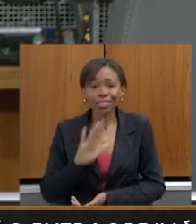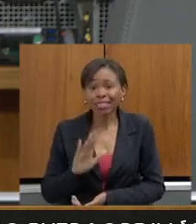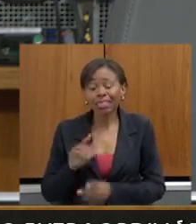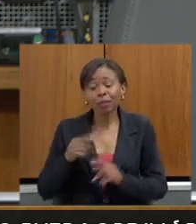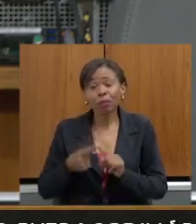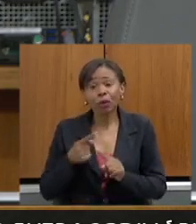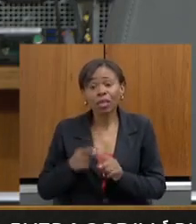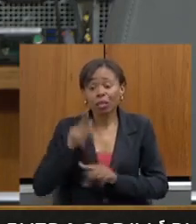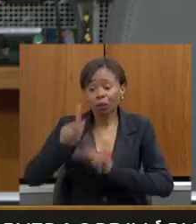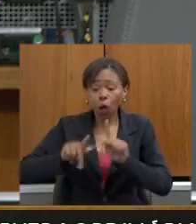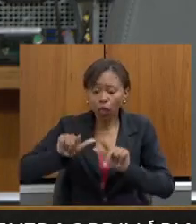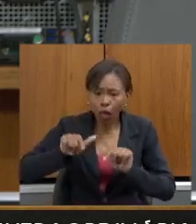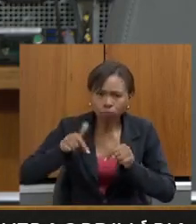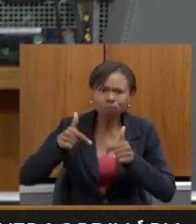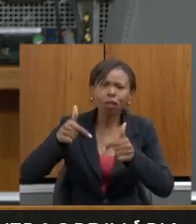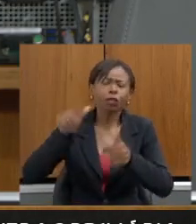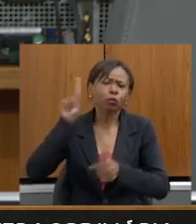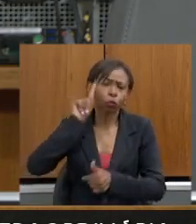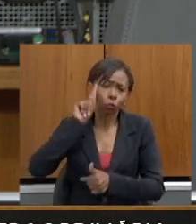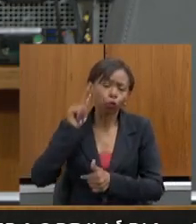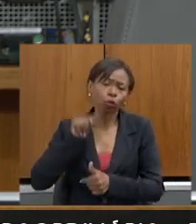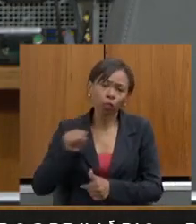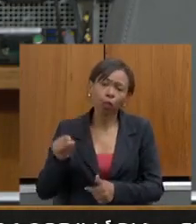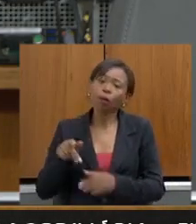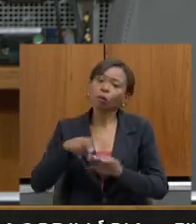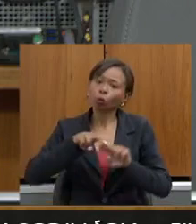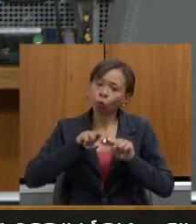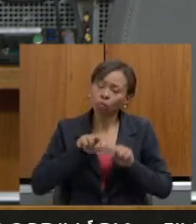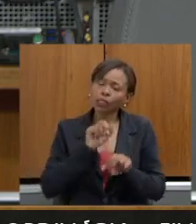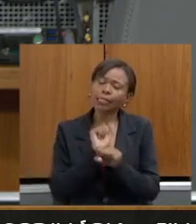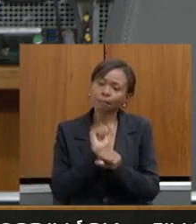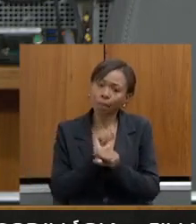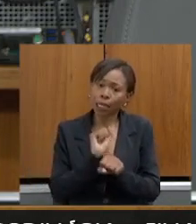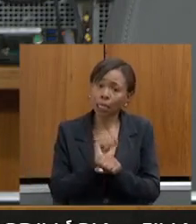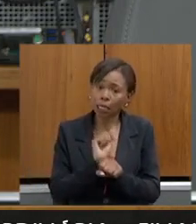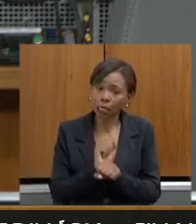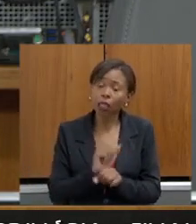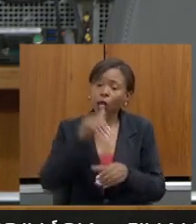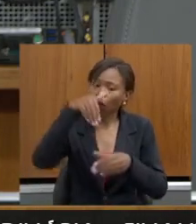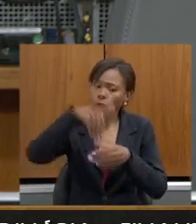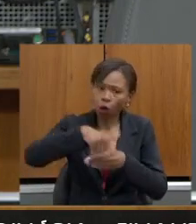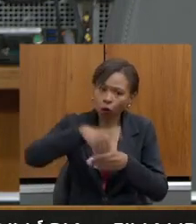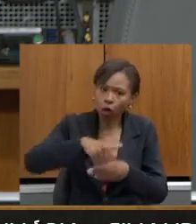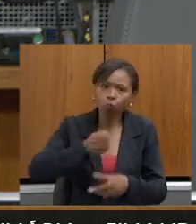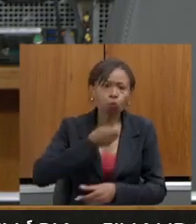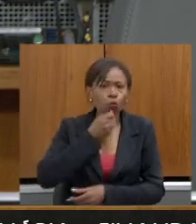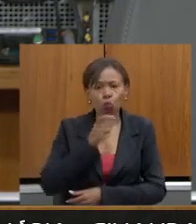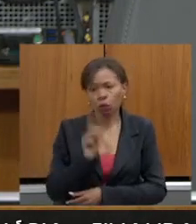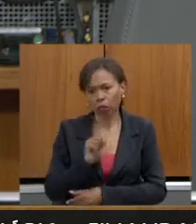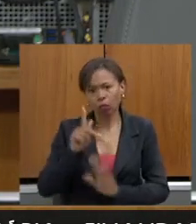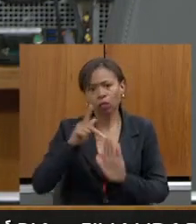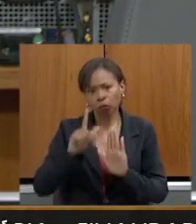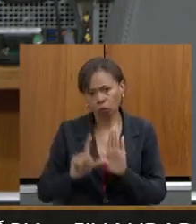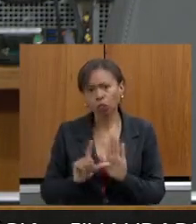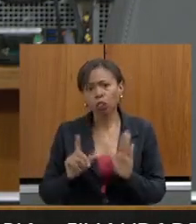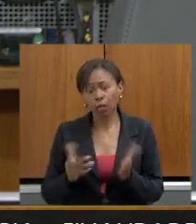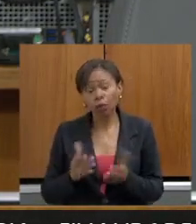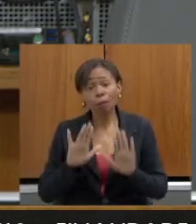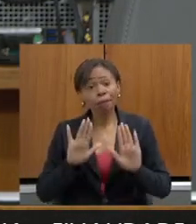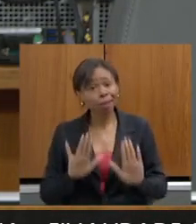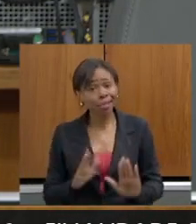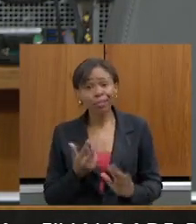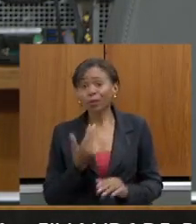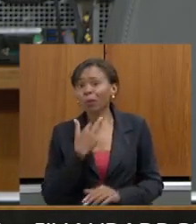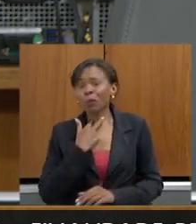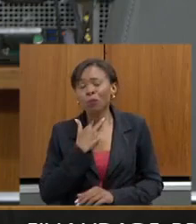lutando todos os dias então por isso que esses projetos ainda não foram pautados não foram votados e a gente não pode permitir que